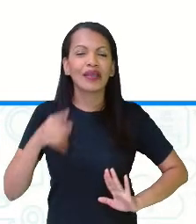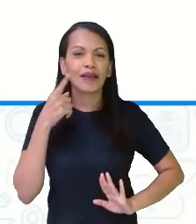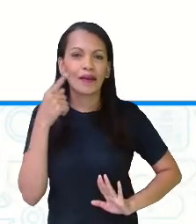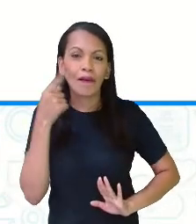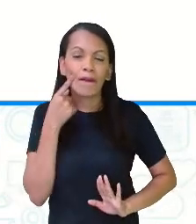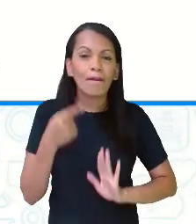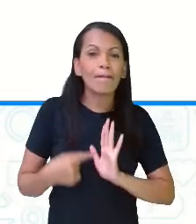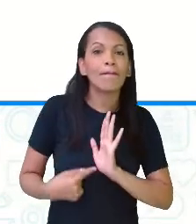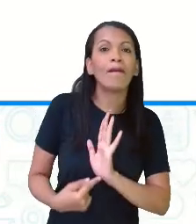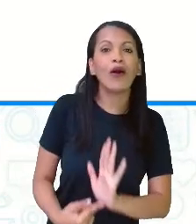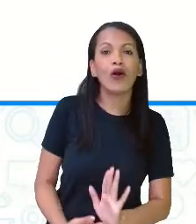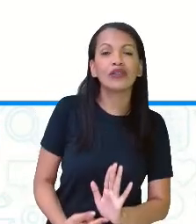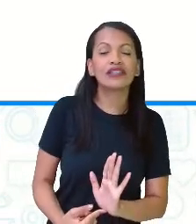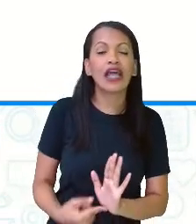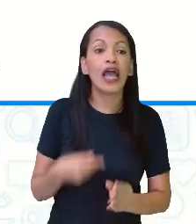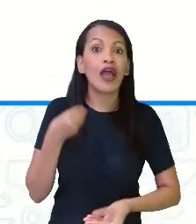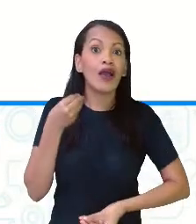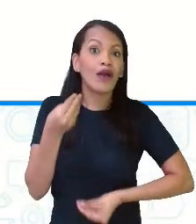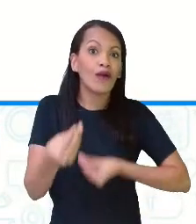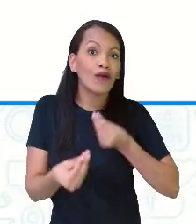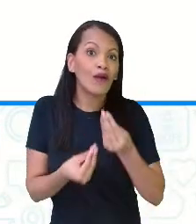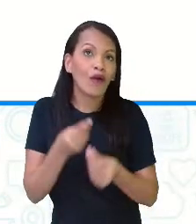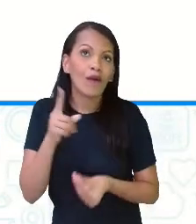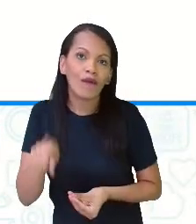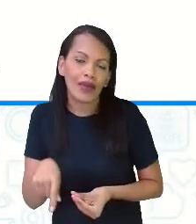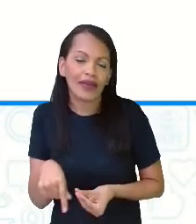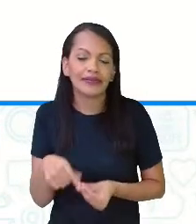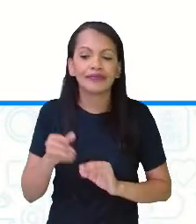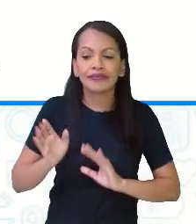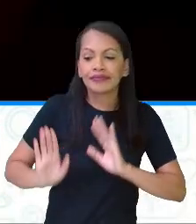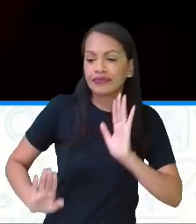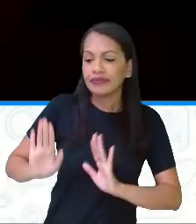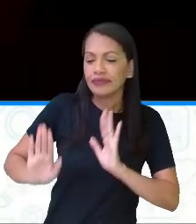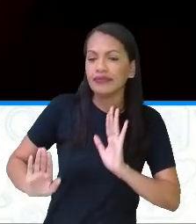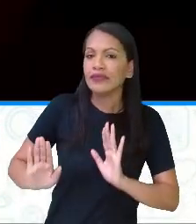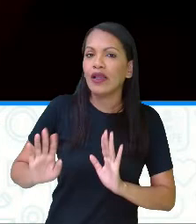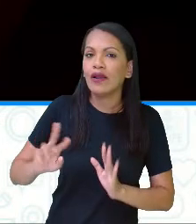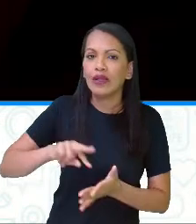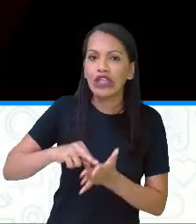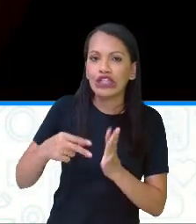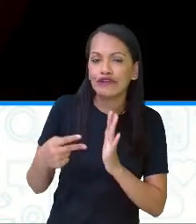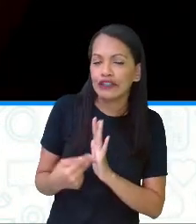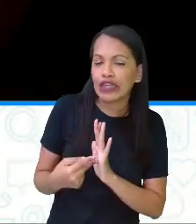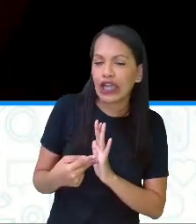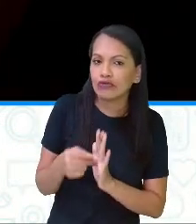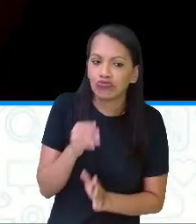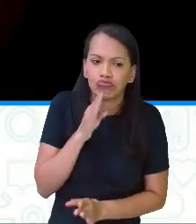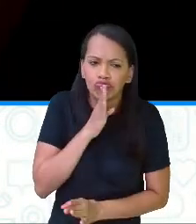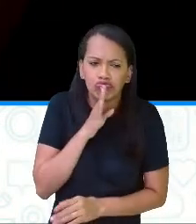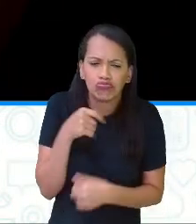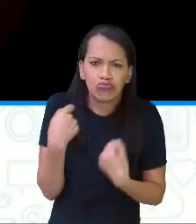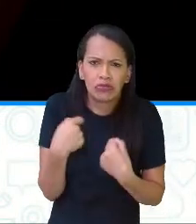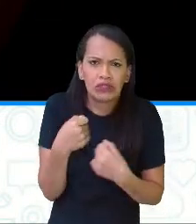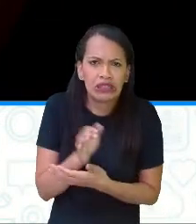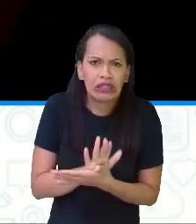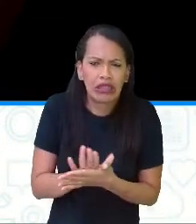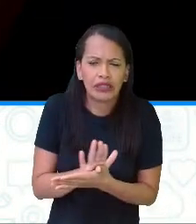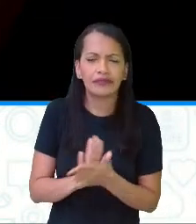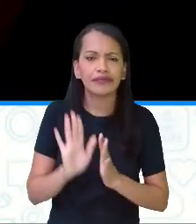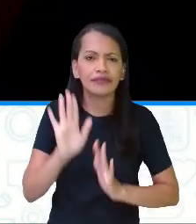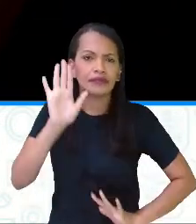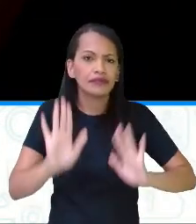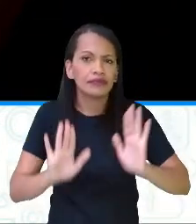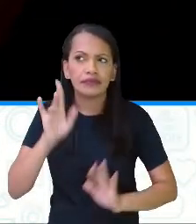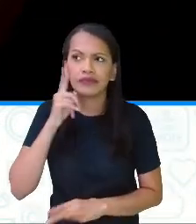os pensamentos e sentidos através de símbolos, como gestos e sinais. E o outro que eu vou falar para finalizar nossa aula é